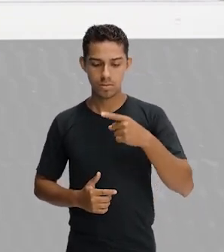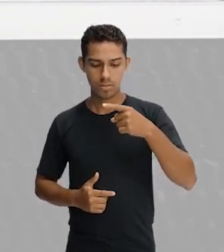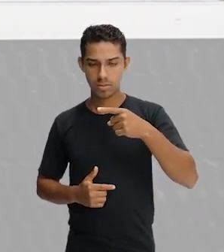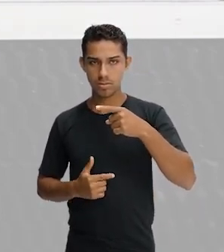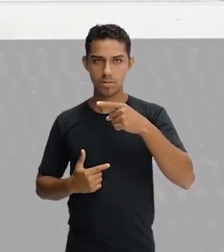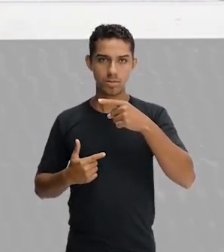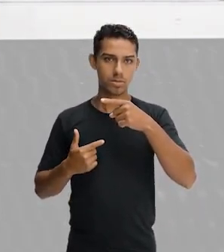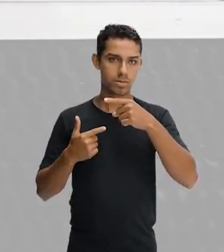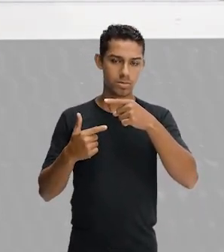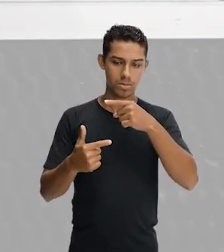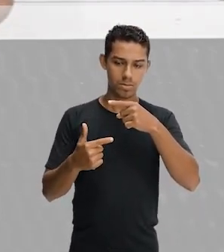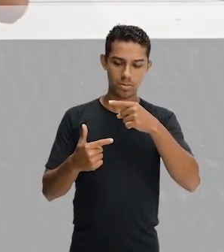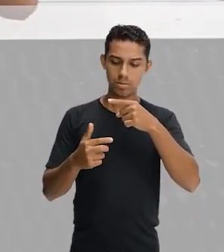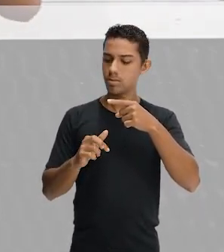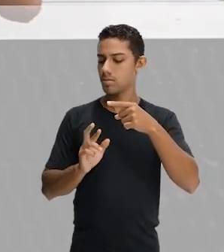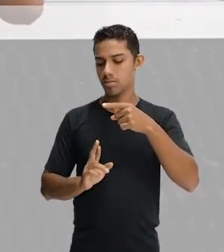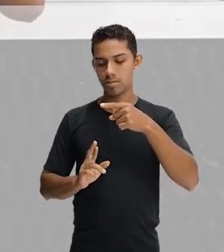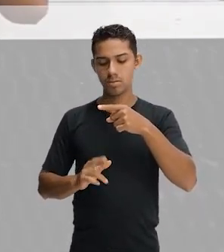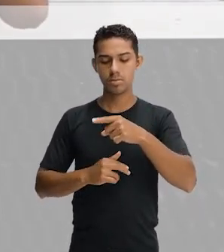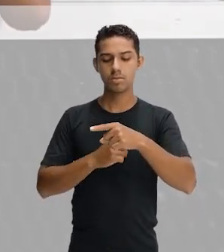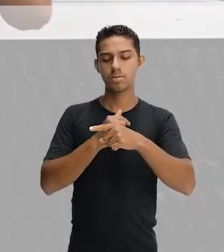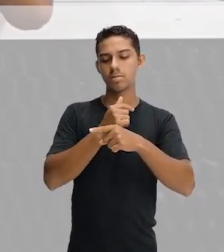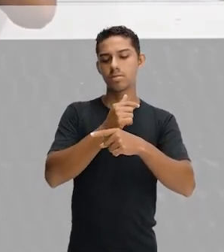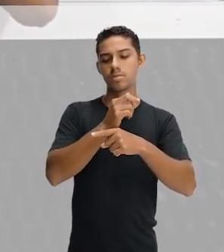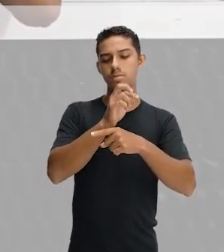ficar o quê? Que o nosso L